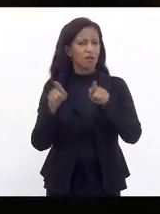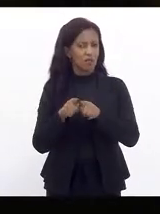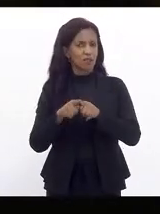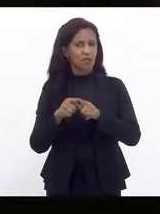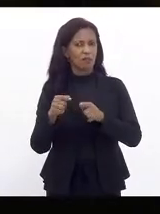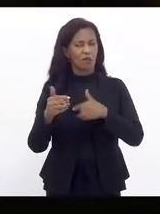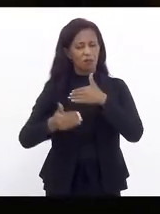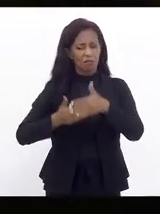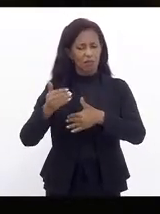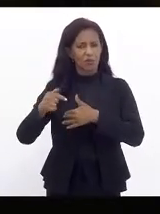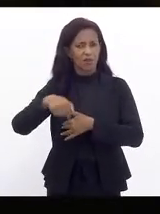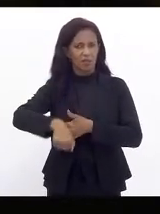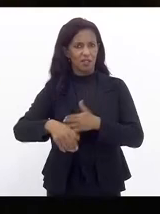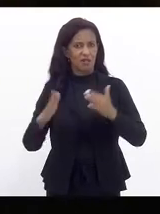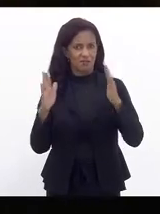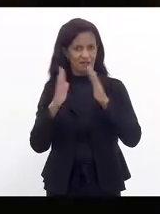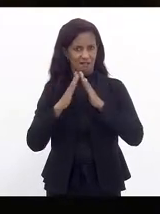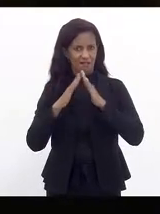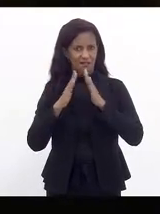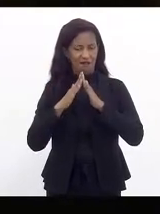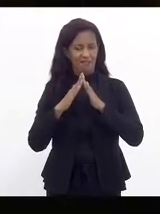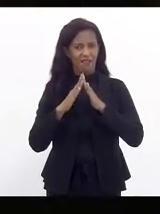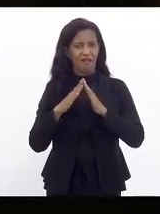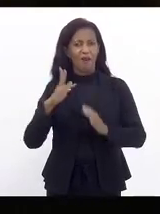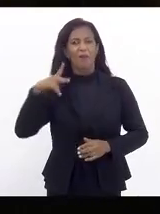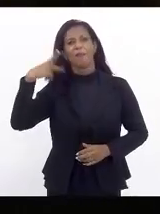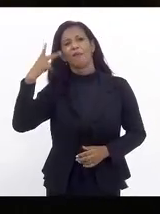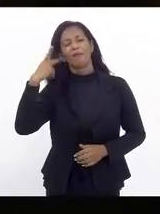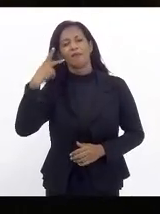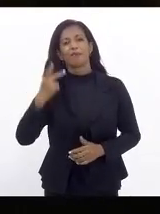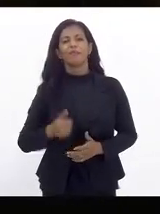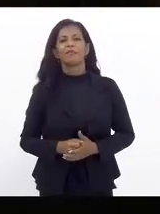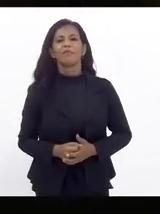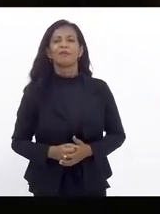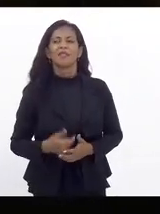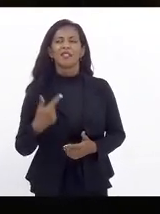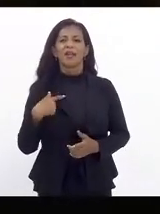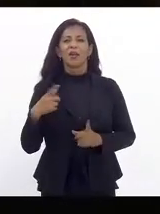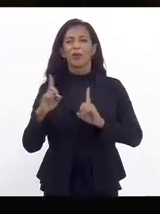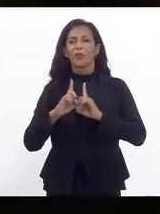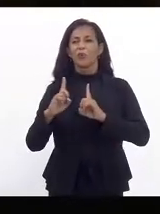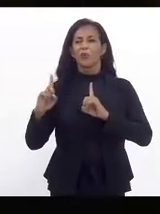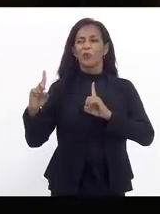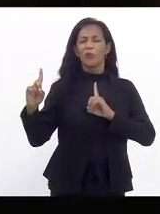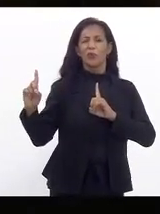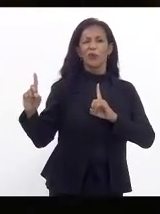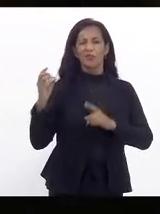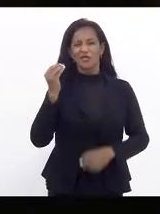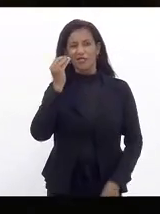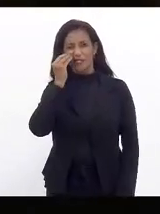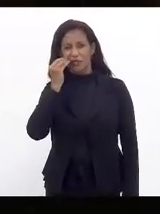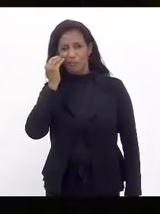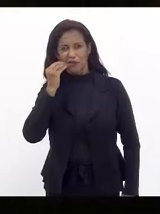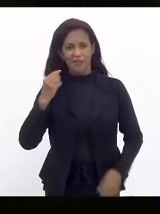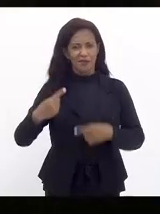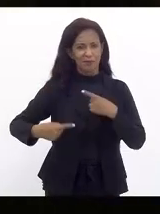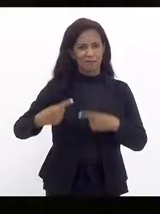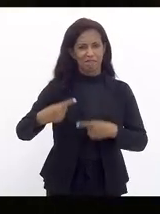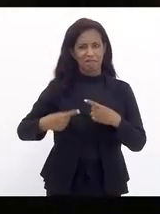por esta casa, deputado Pobel, uma parlamentar que eu estou longe da bagagem de experiência política